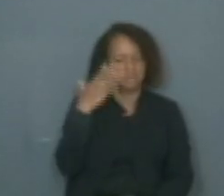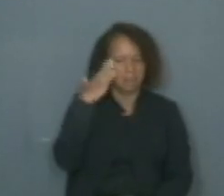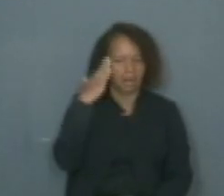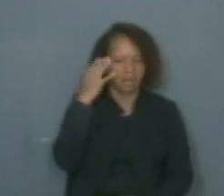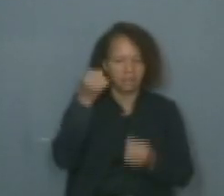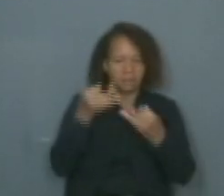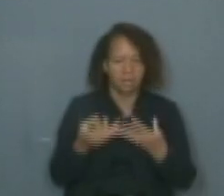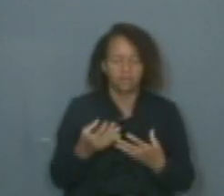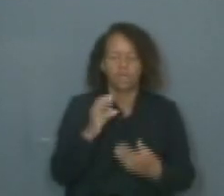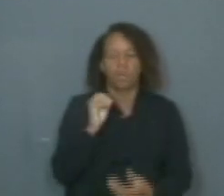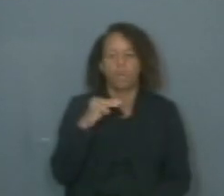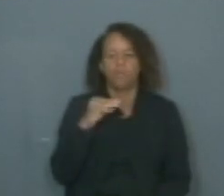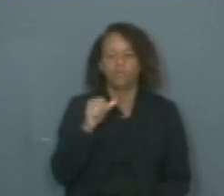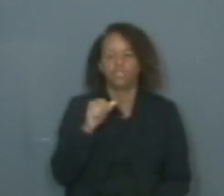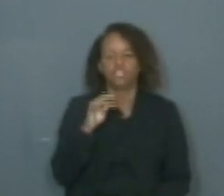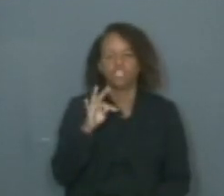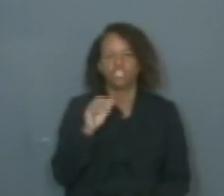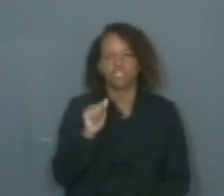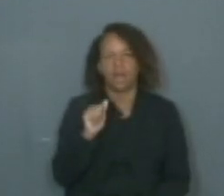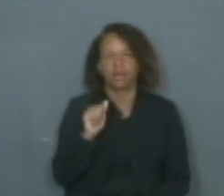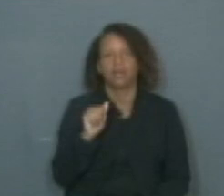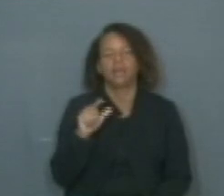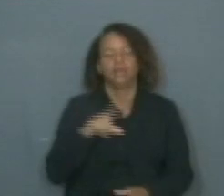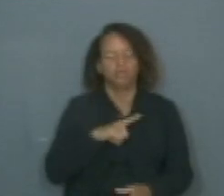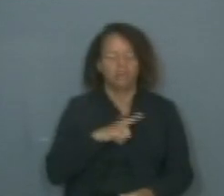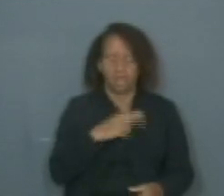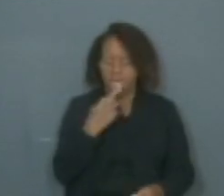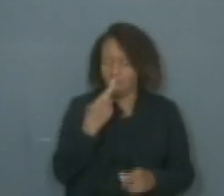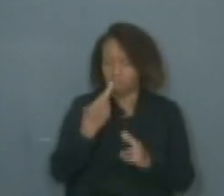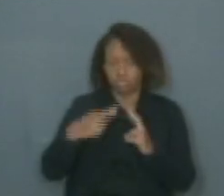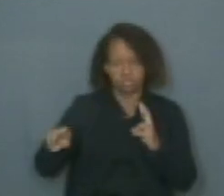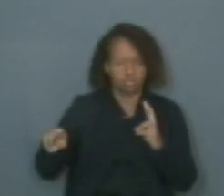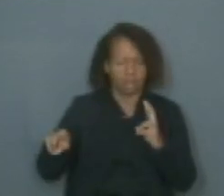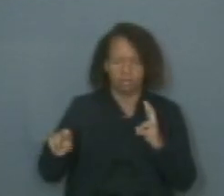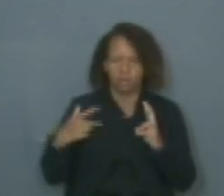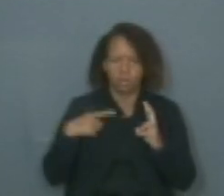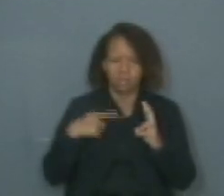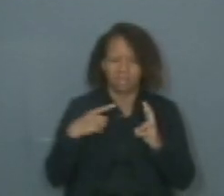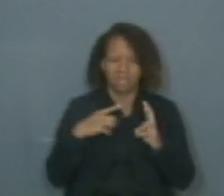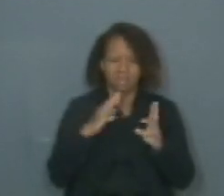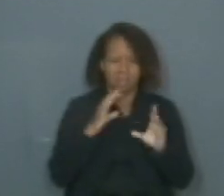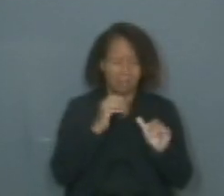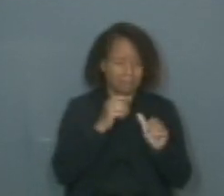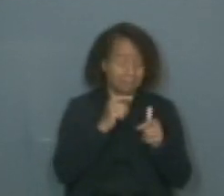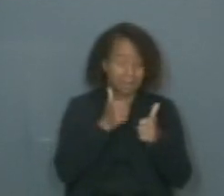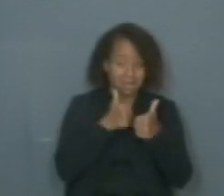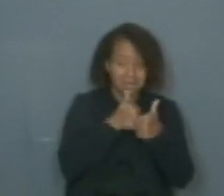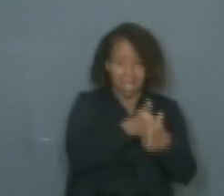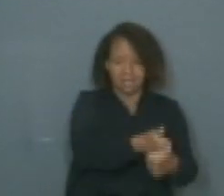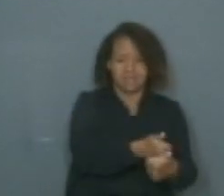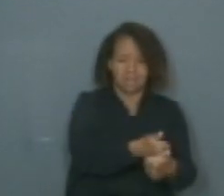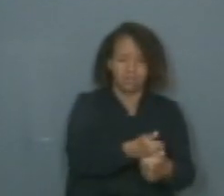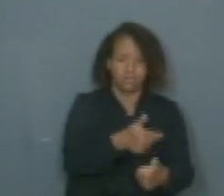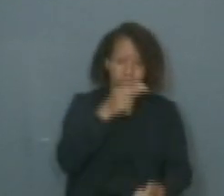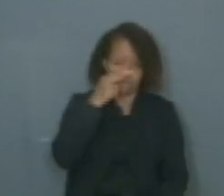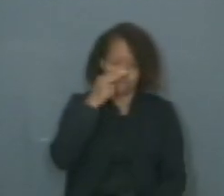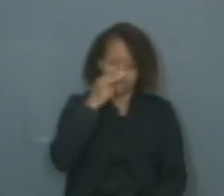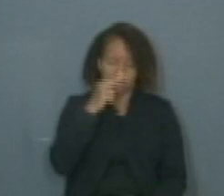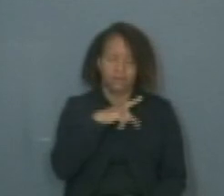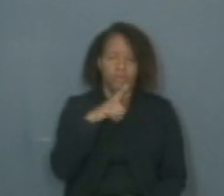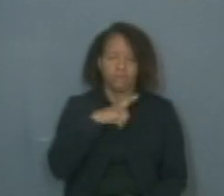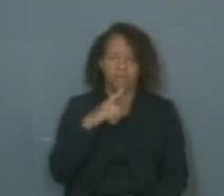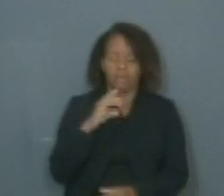tem comunismo, não tem liberdade religiosa. Onde tem comunismo, tem perseguição dos cristãos. Onde tem